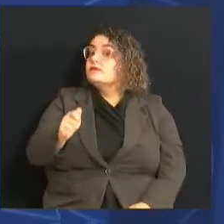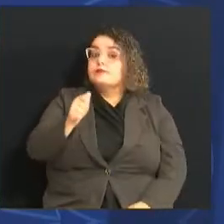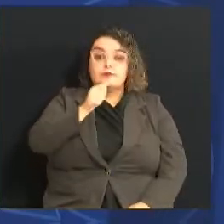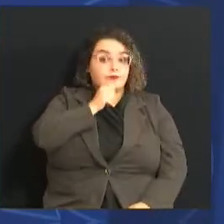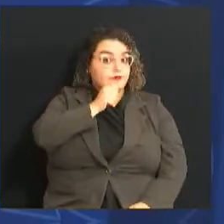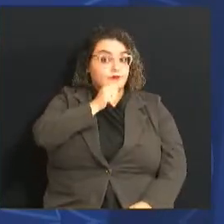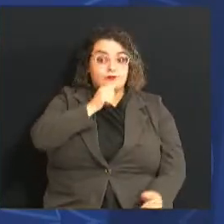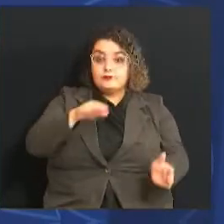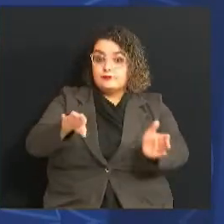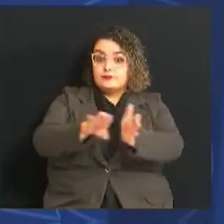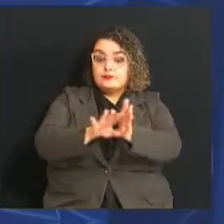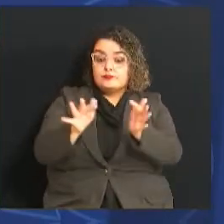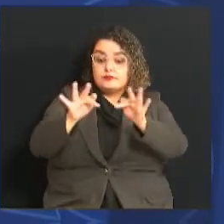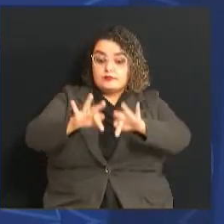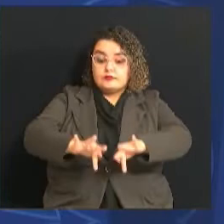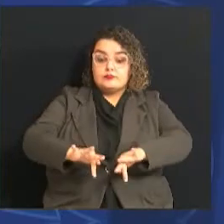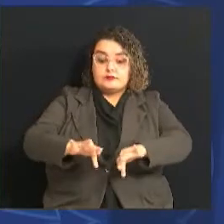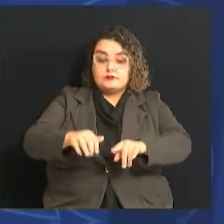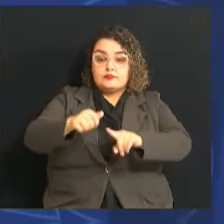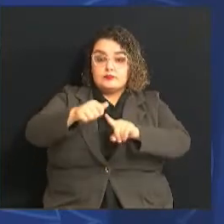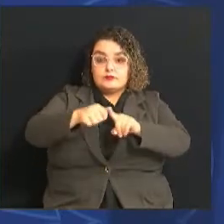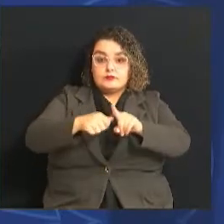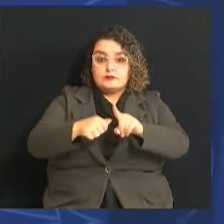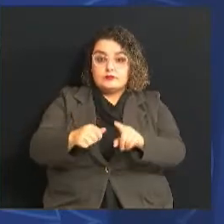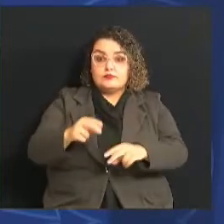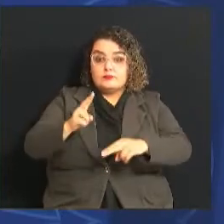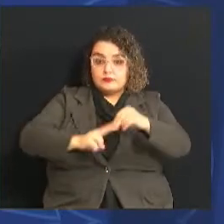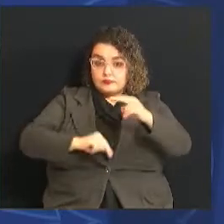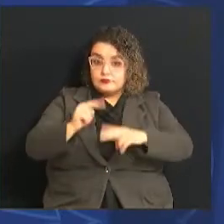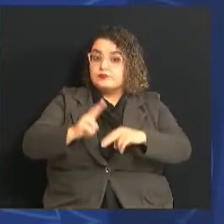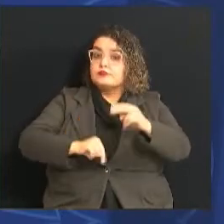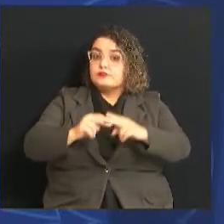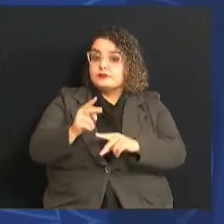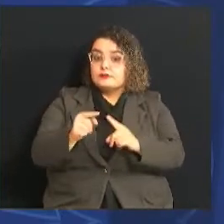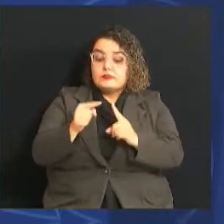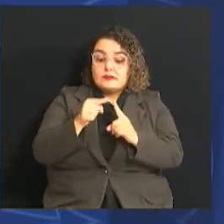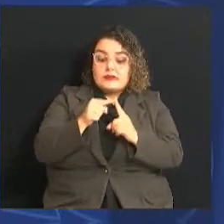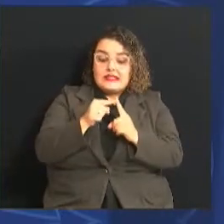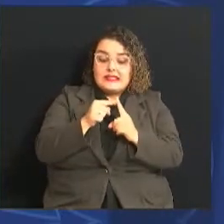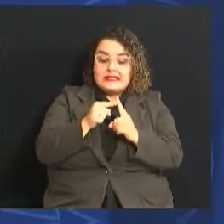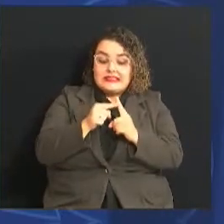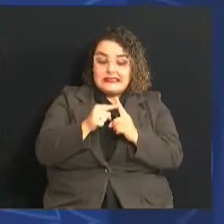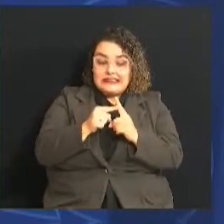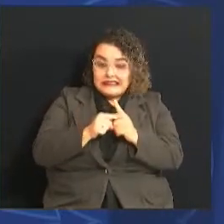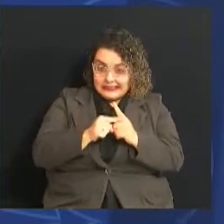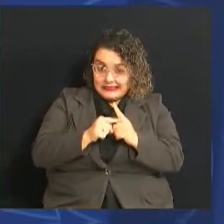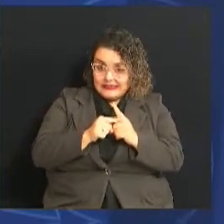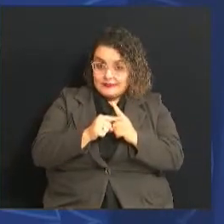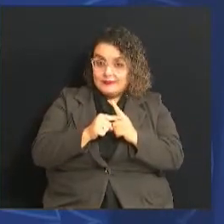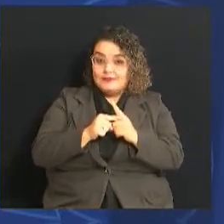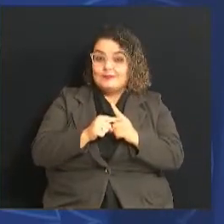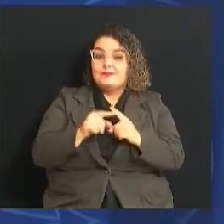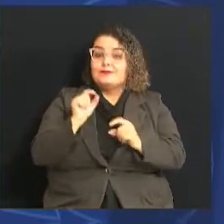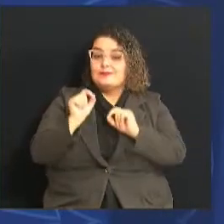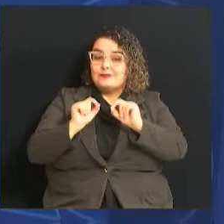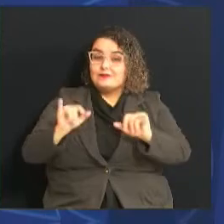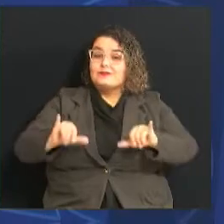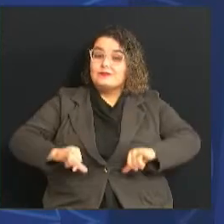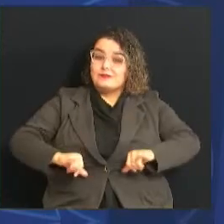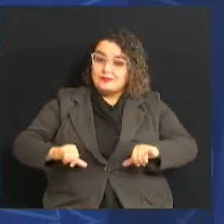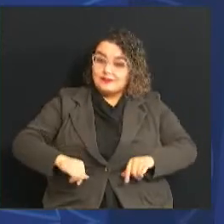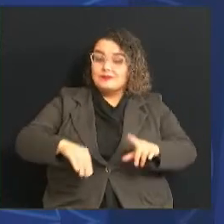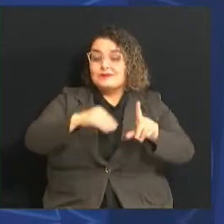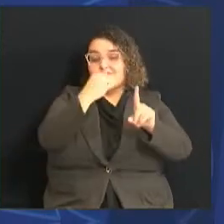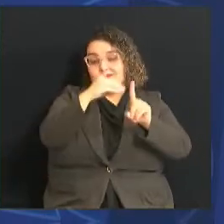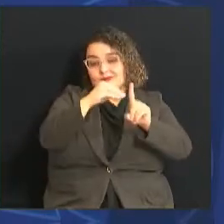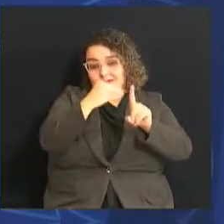final de junho, e nós já tivemos, né, temperaturas muito baixas. Então, quem sofre é a população vulnerável,